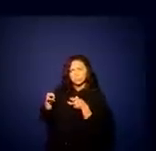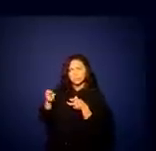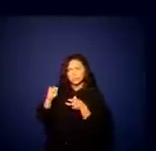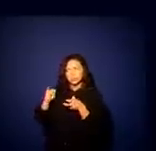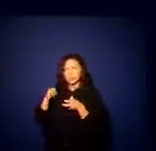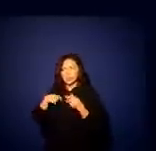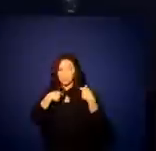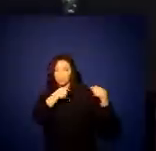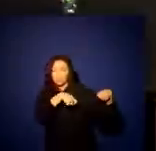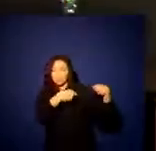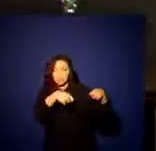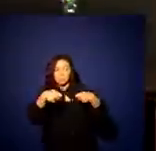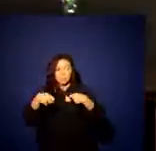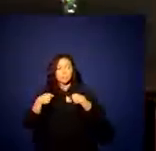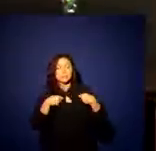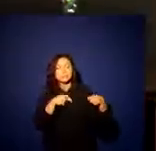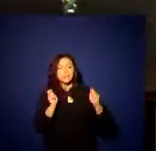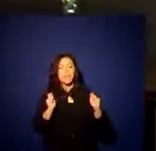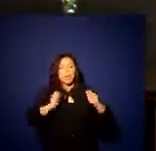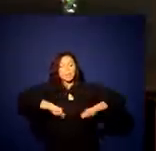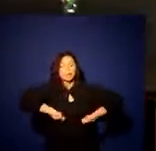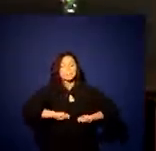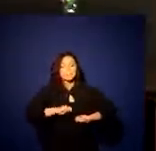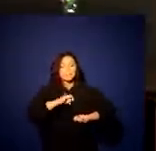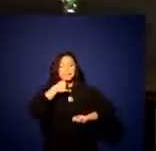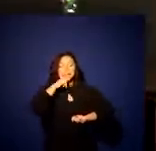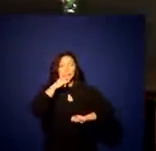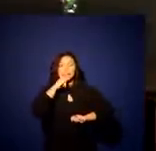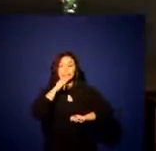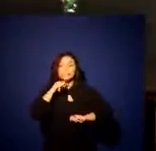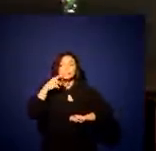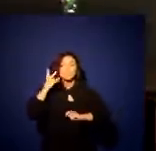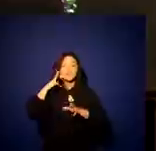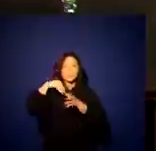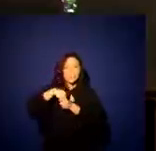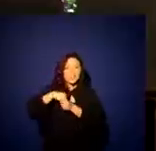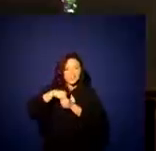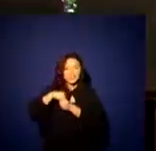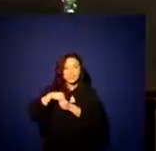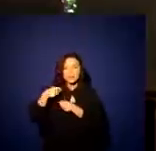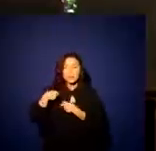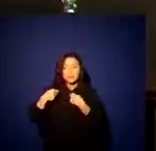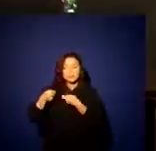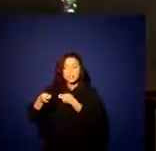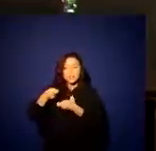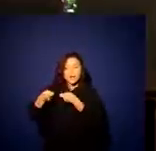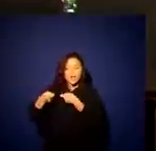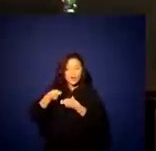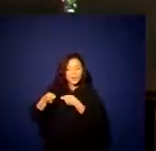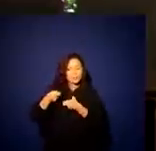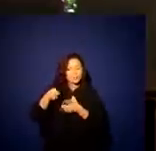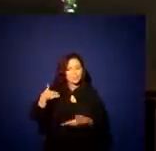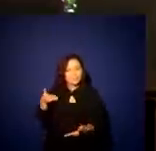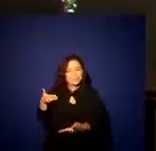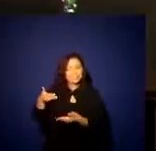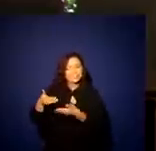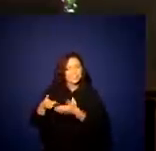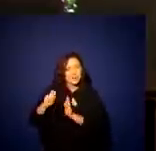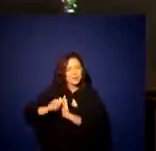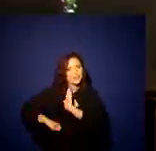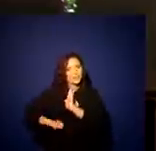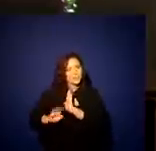de energia é uma sobre oferta como qualquer commod você deixa para renegociar o seu contrato em cima da hora né então